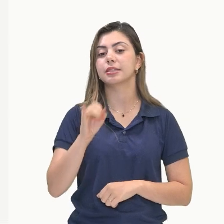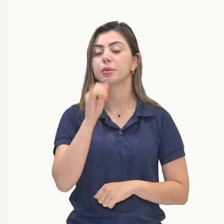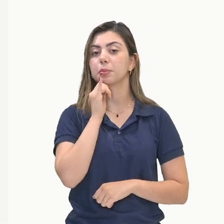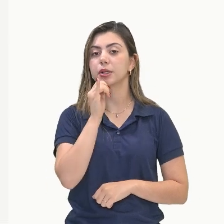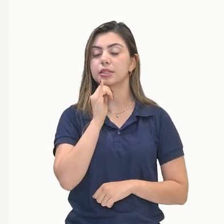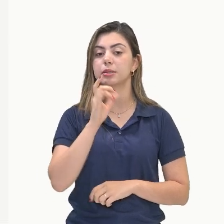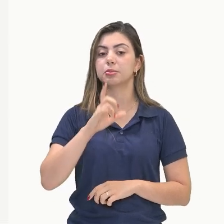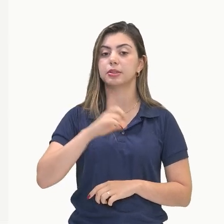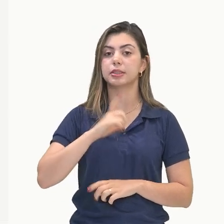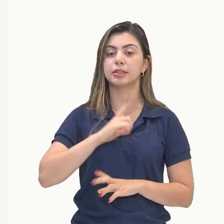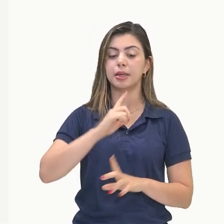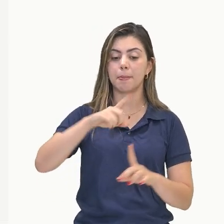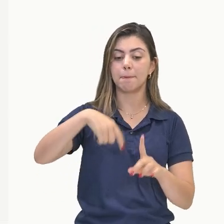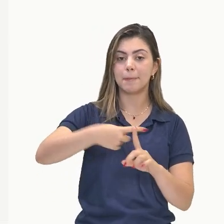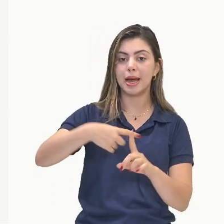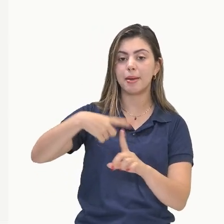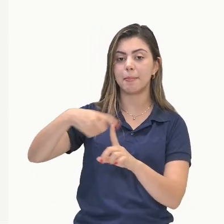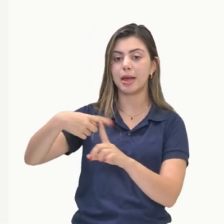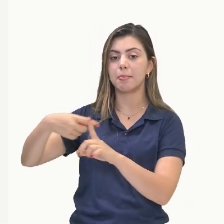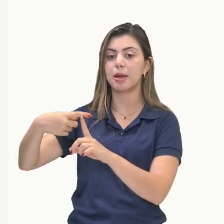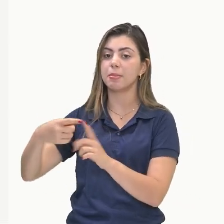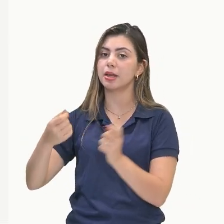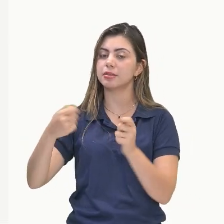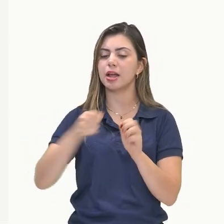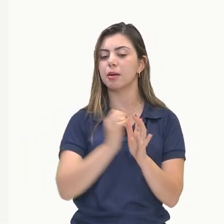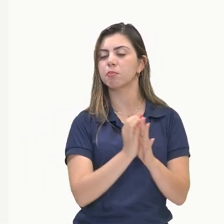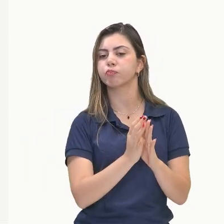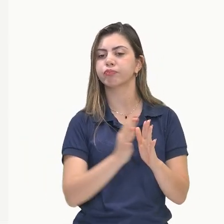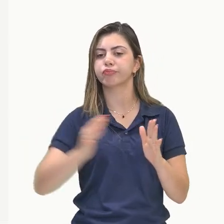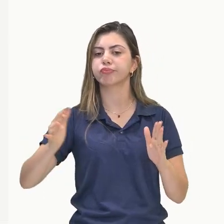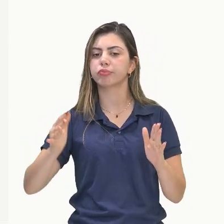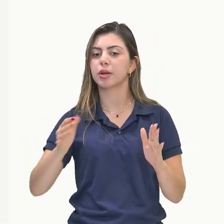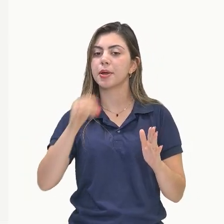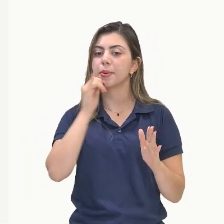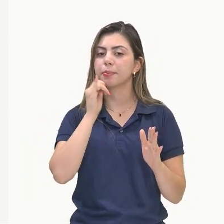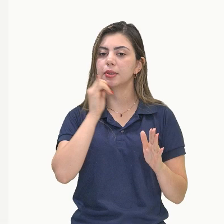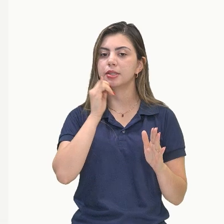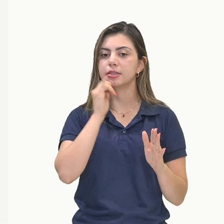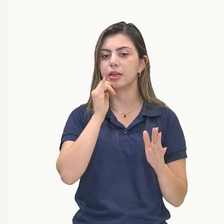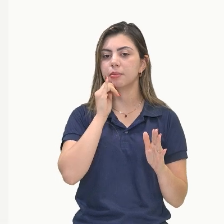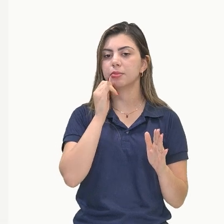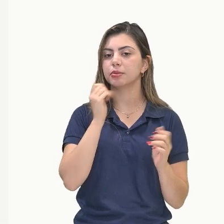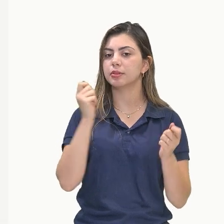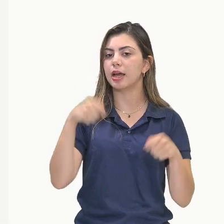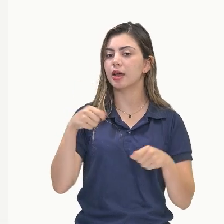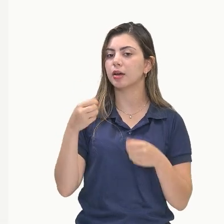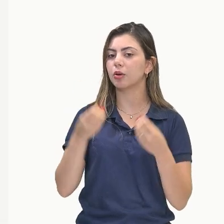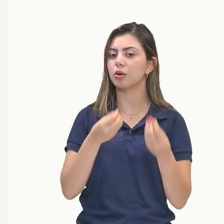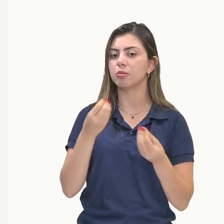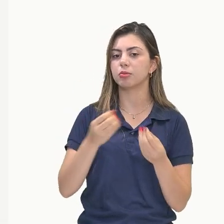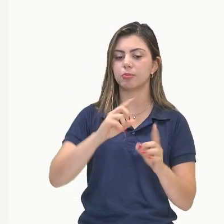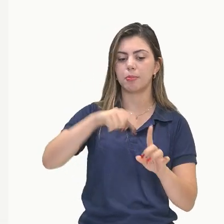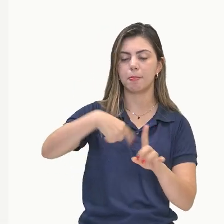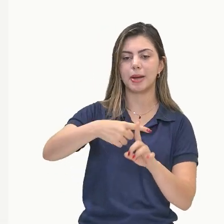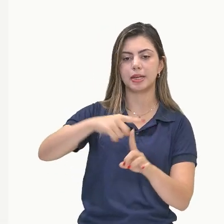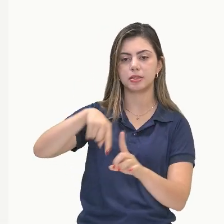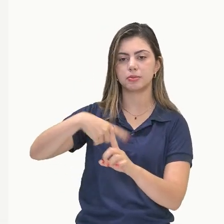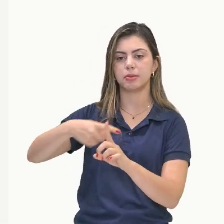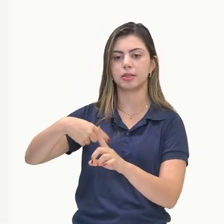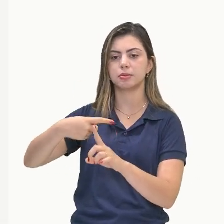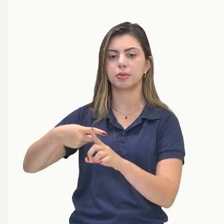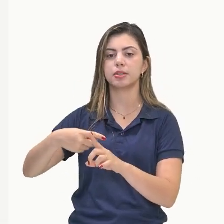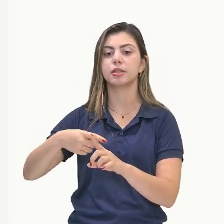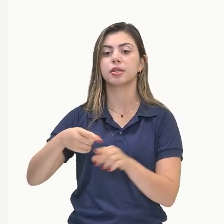mais capacitores associados, eu posso estender essa equação, né? Colocar aqui uma reticência e aqui eu tenho 1